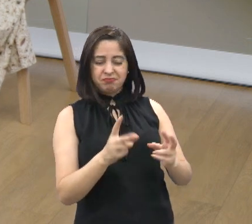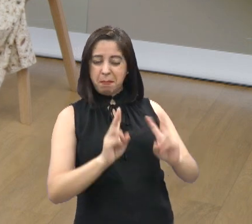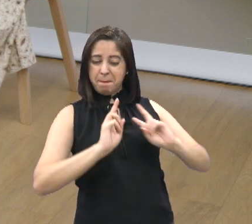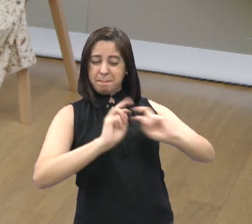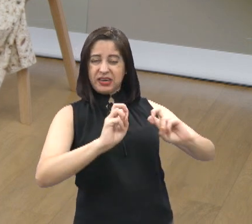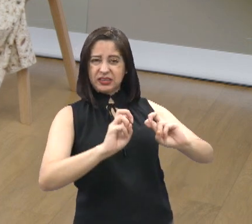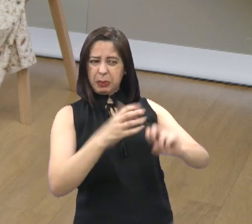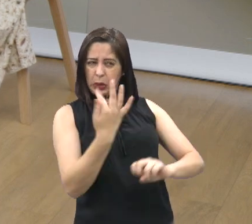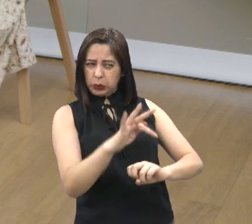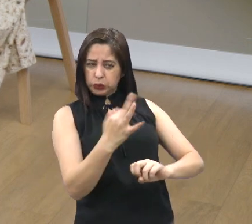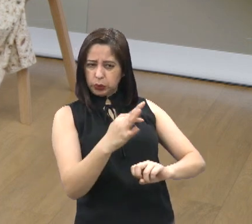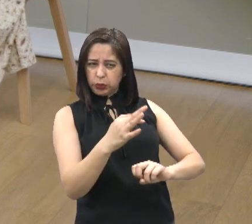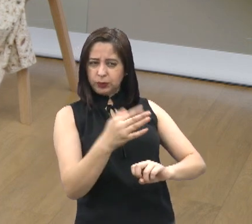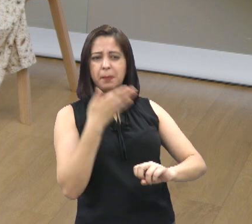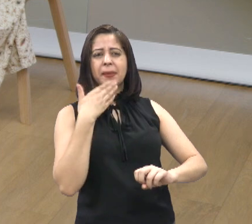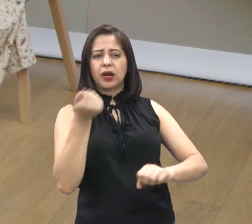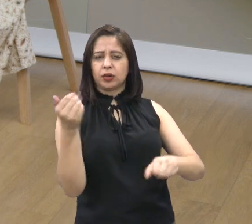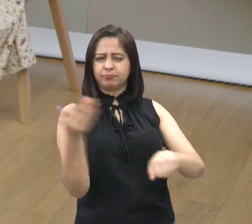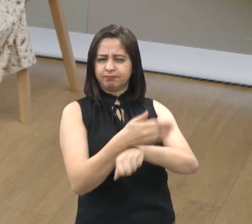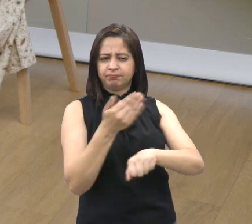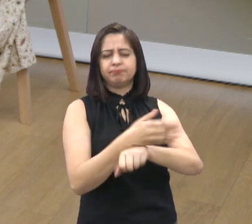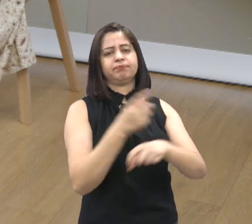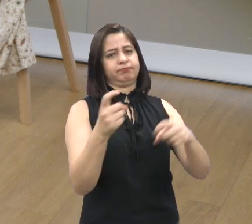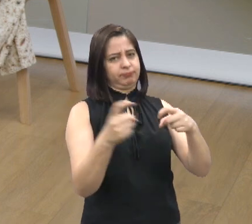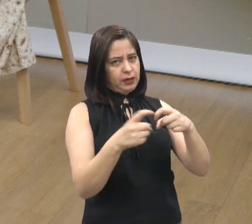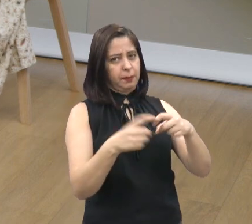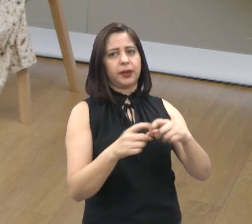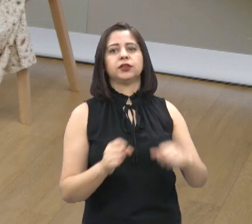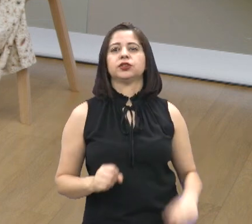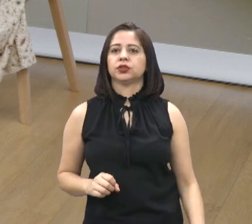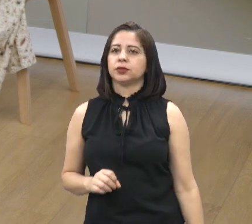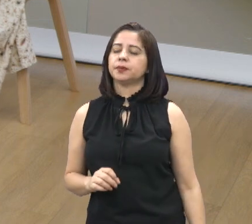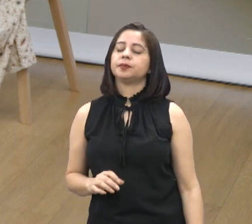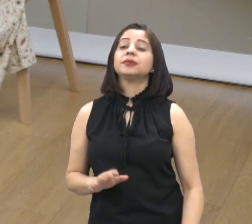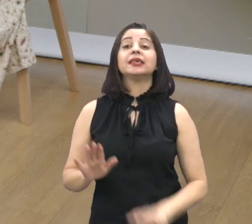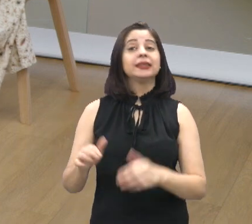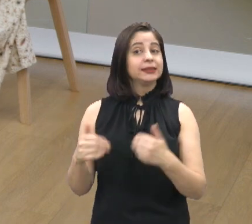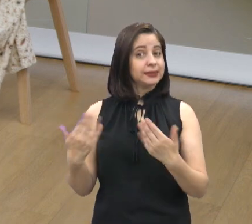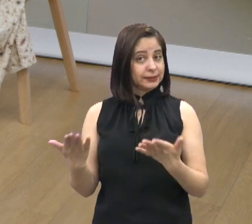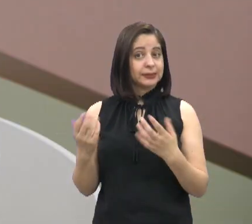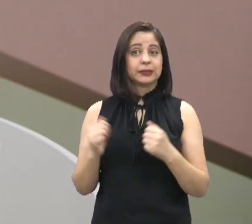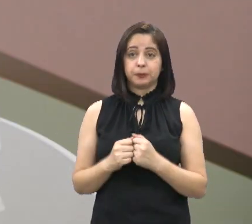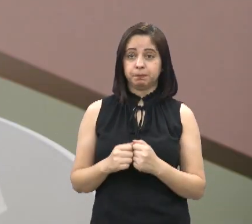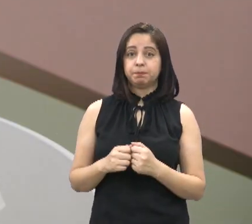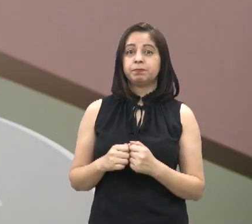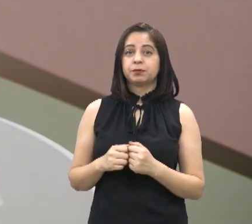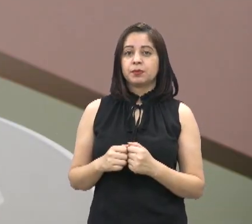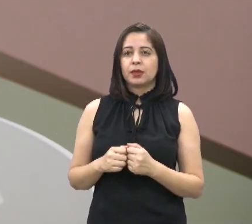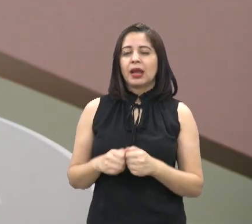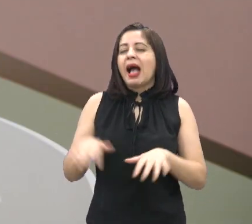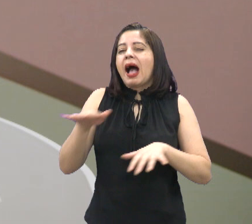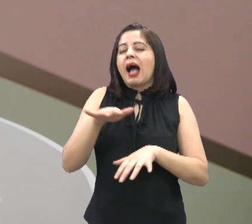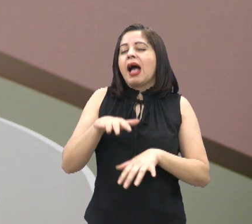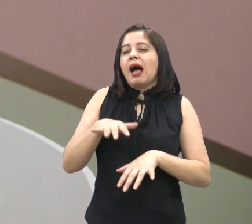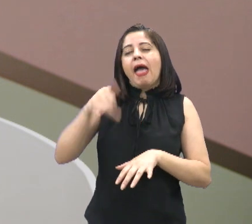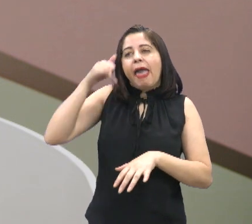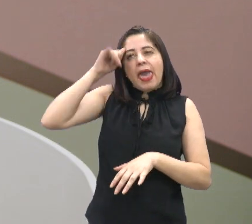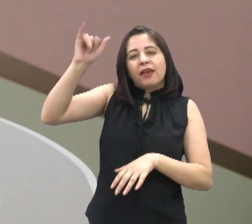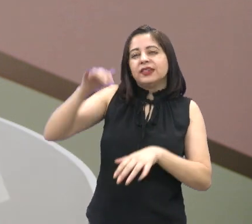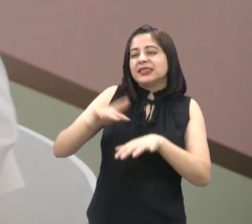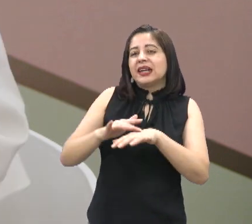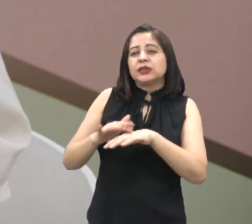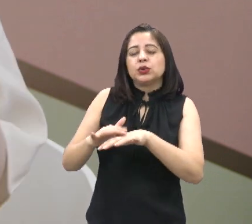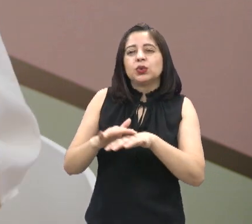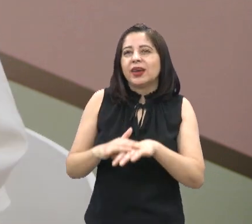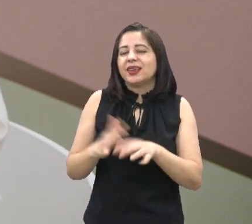até procurar antes de surgir a dor, né, doutora? Na verdade, na reumatologia, em relação à prevenção, assim, é um pouco, a gente